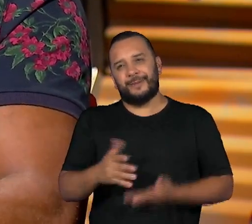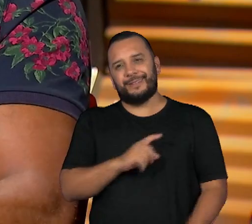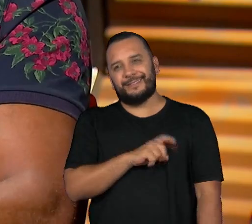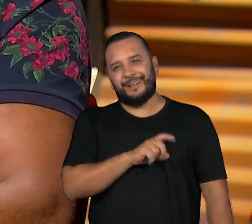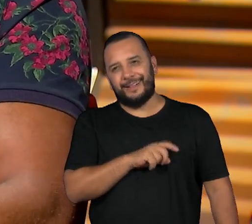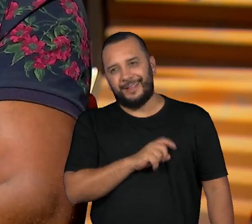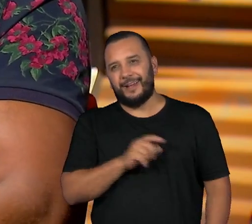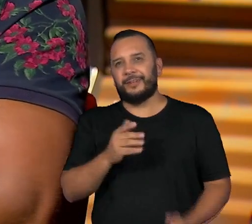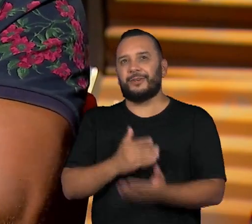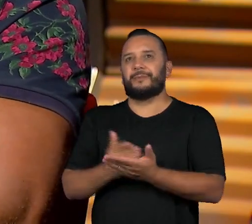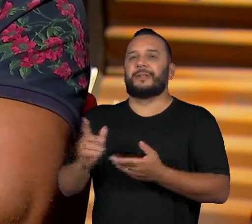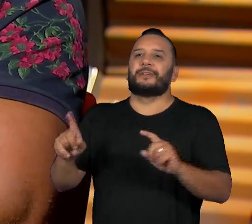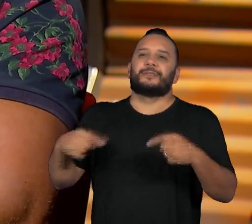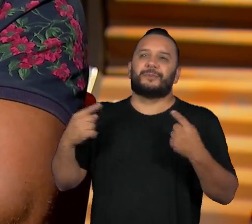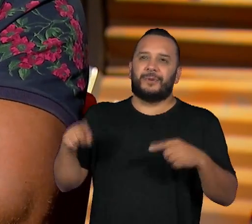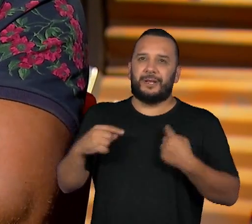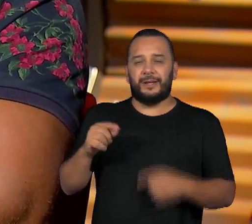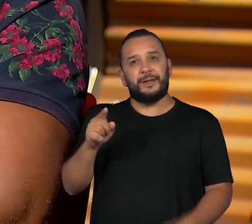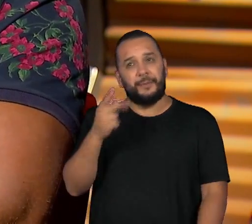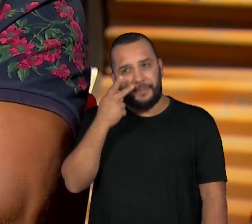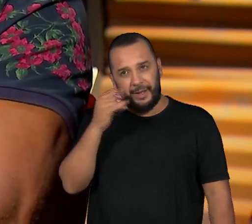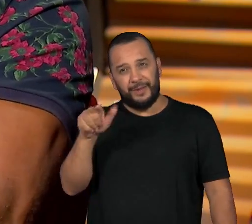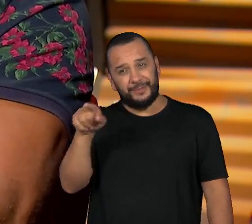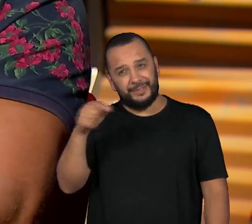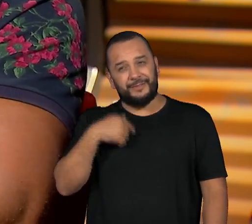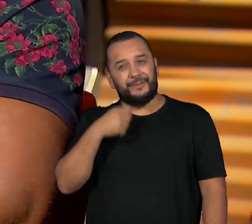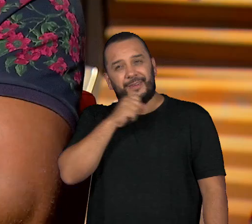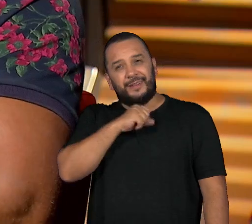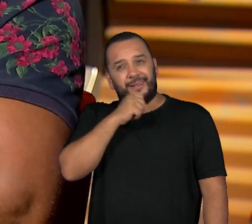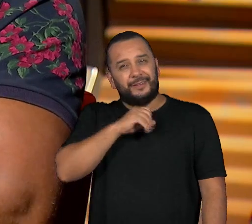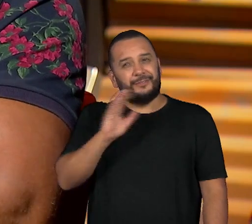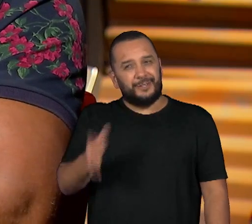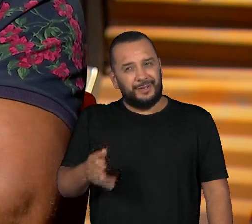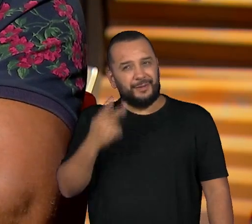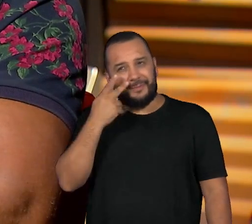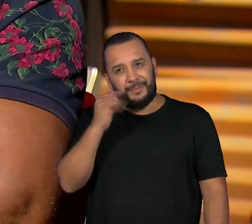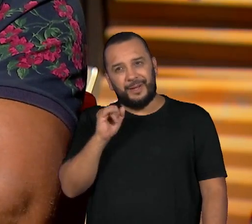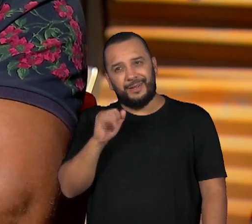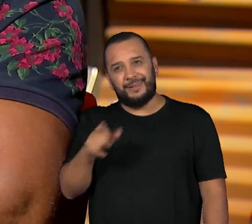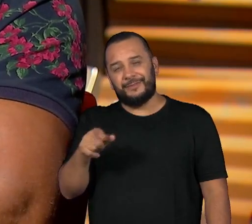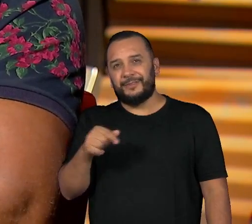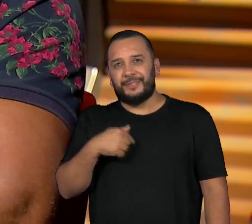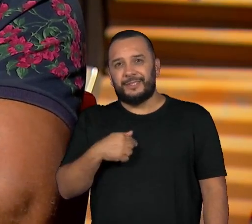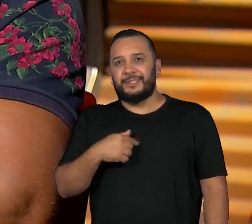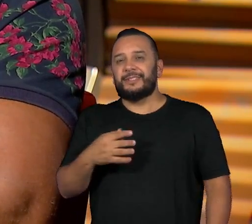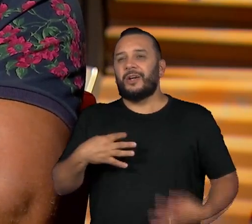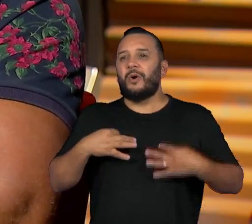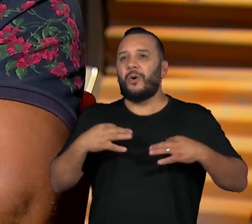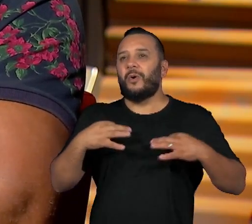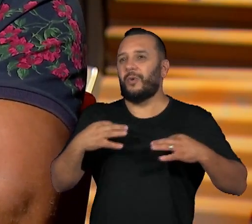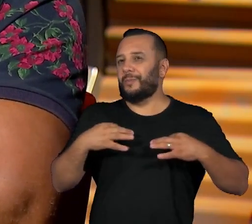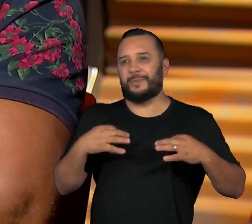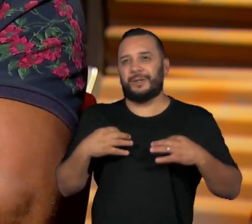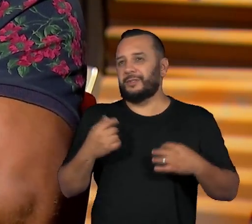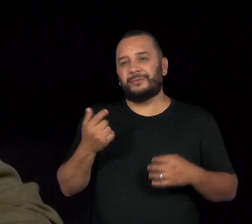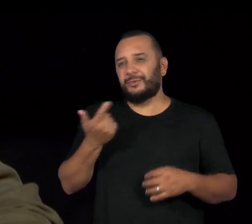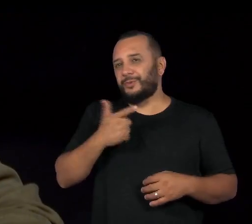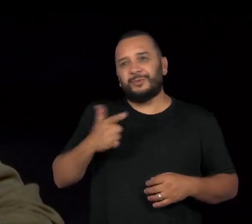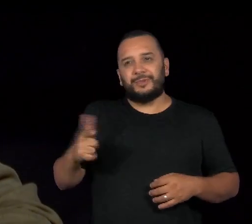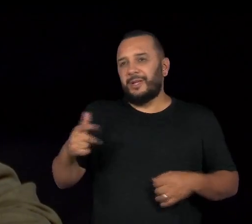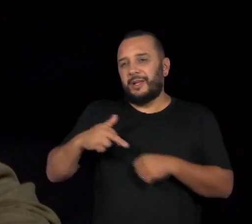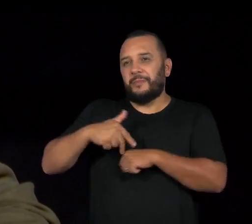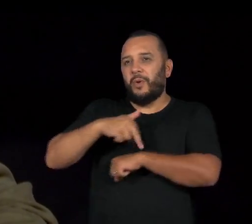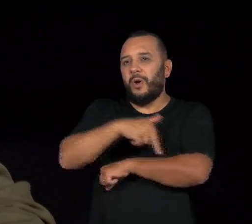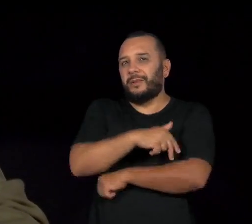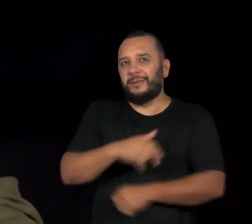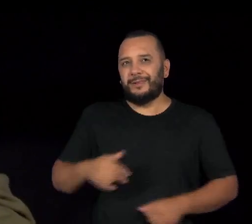me zoar também. Ô pai, você tá meio ultrapassado. Tipo assim, você tá sem estilo. Eles me chamam sem estilo. Sem pai, estilo? você tá